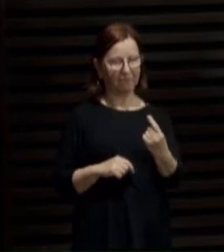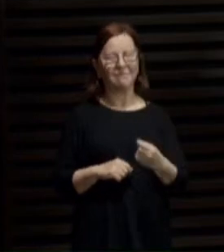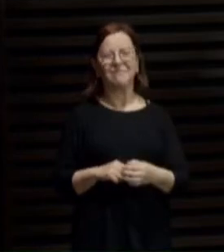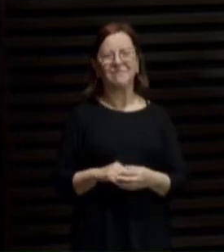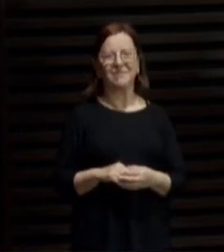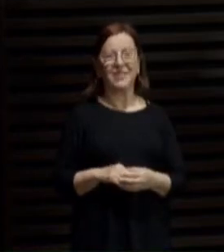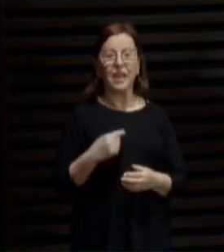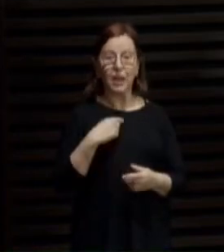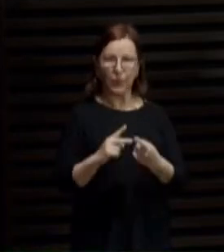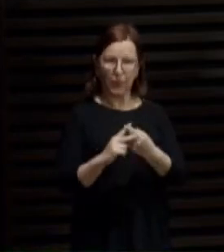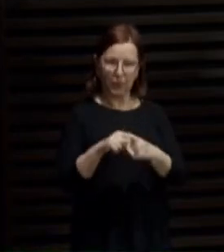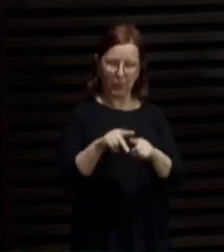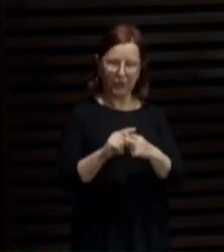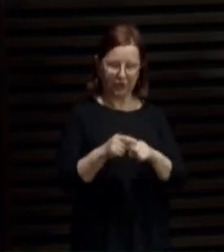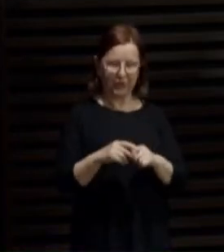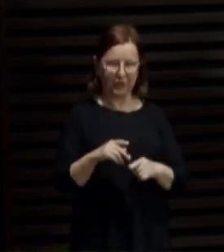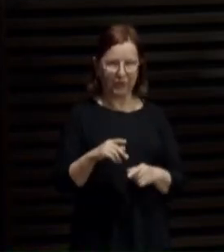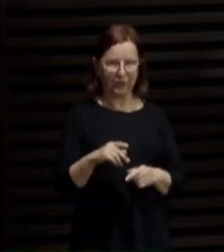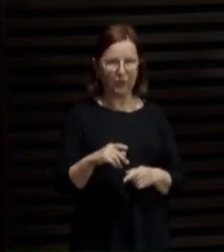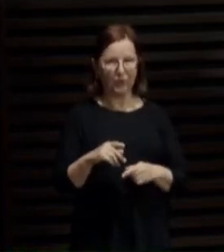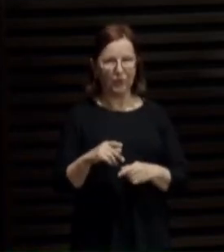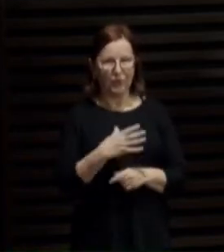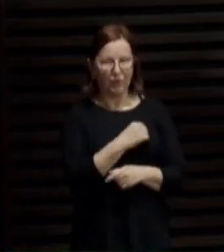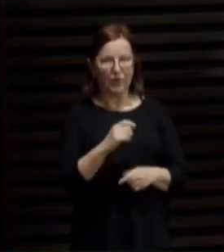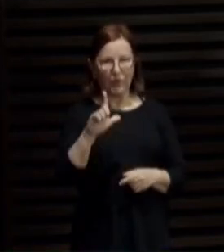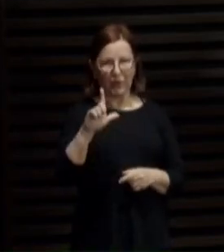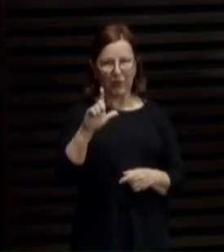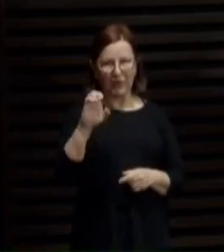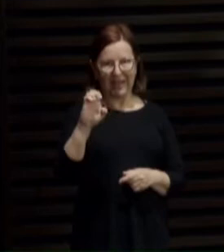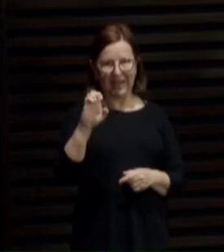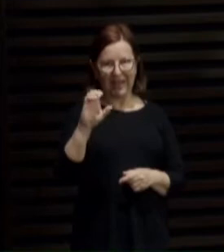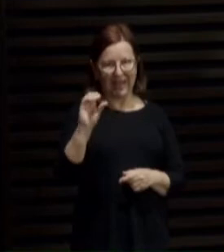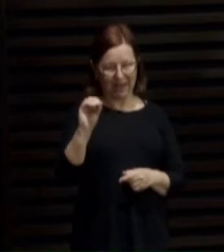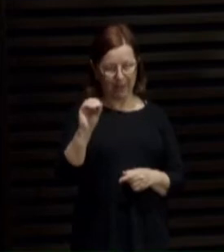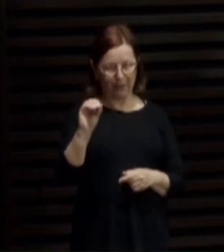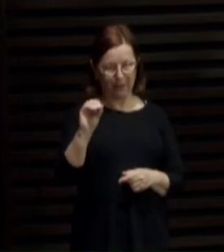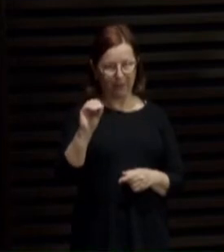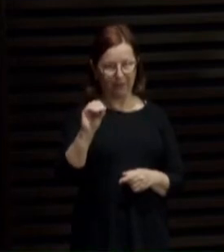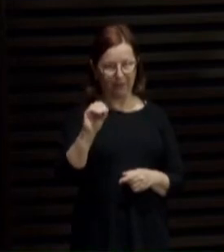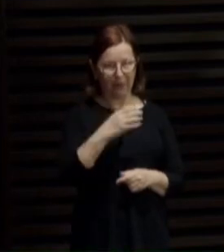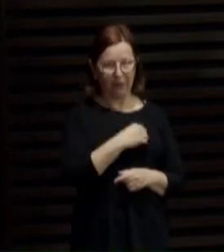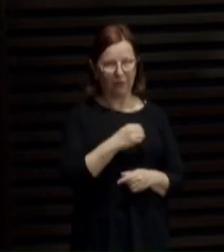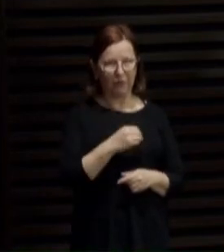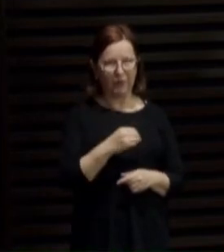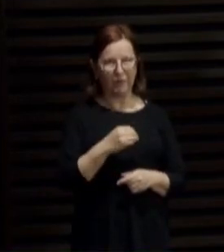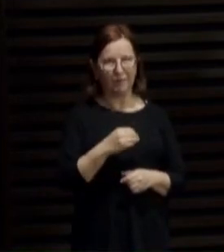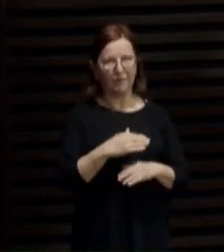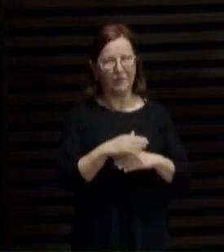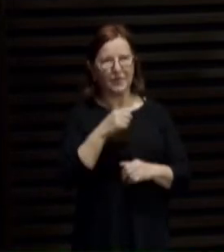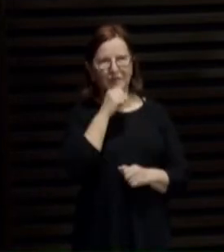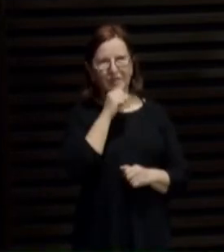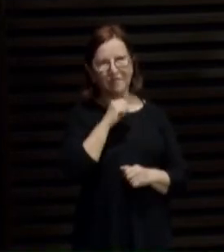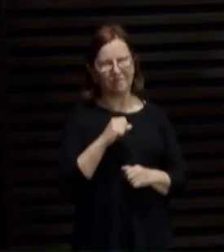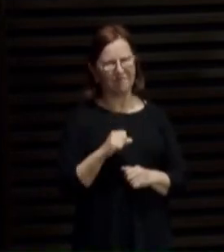Eu corrigi o Léo, meu filho mais velho, não mais do que umas 3